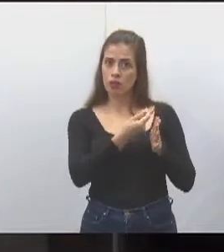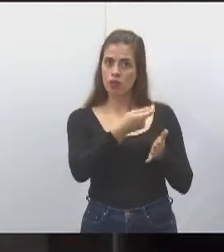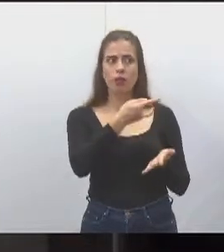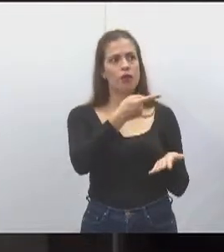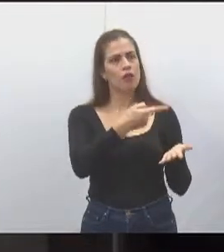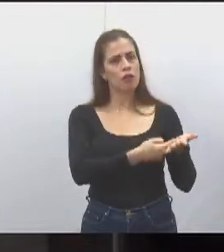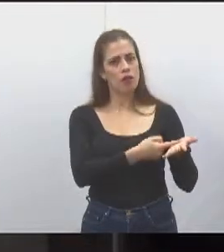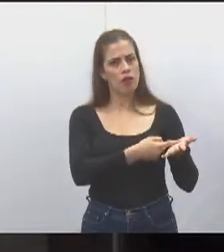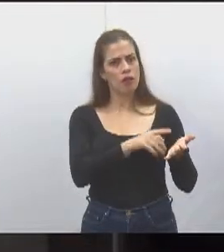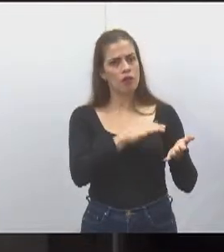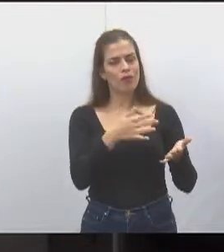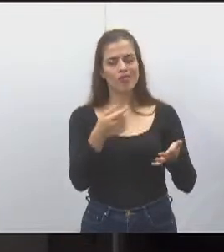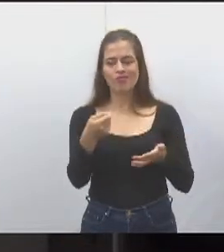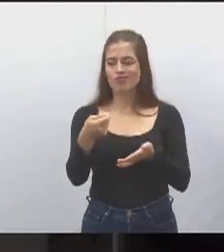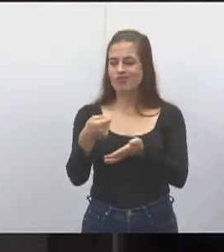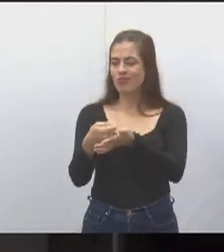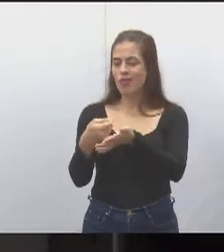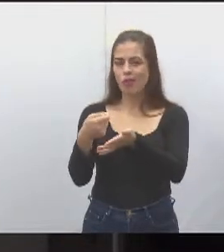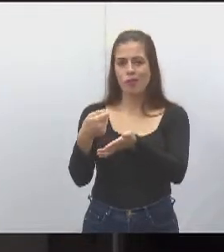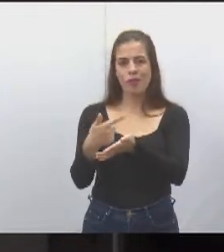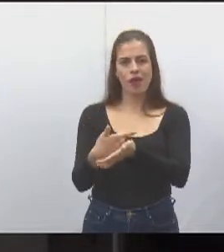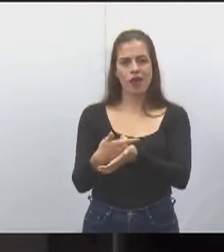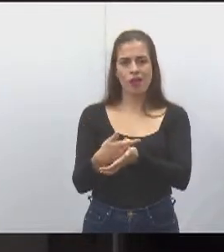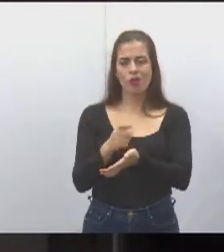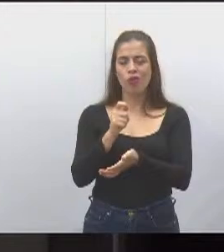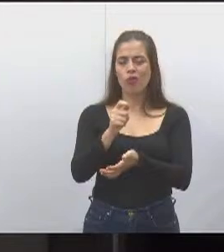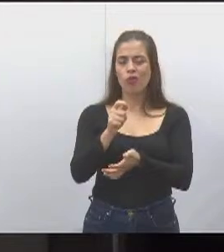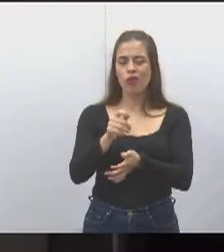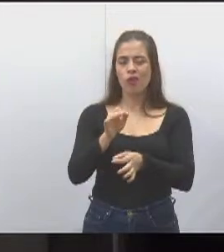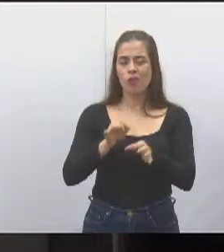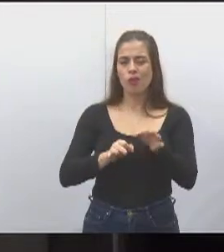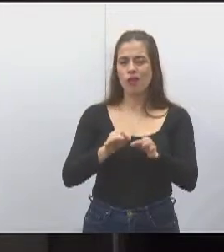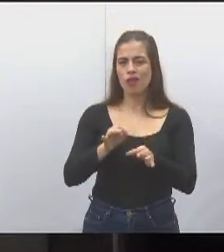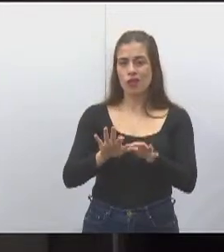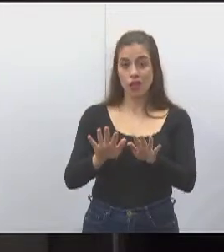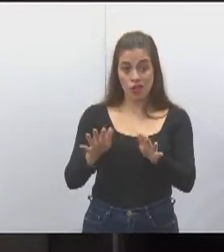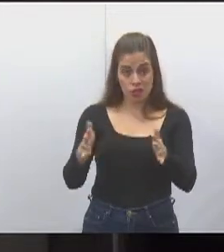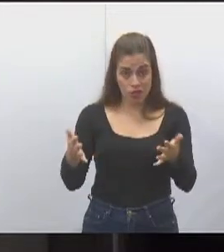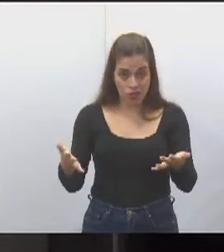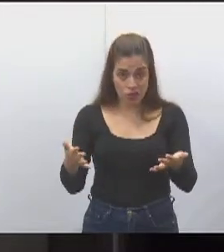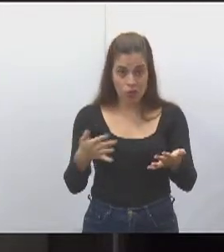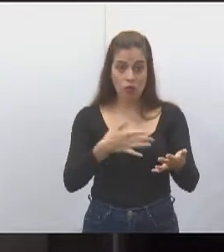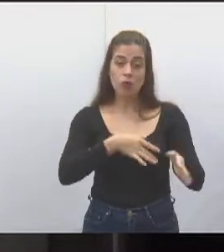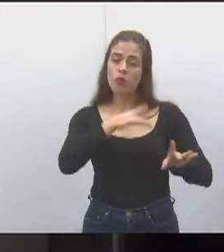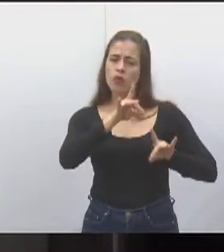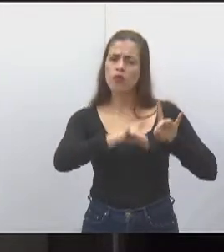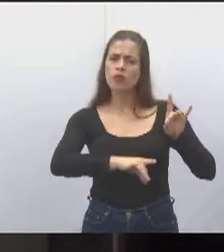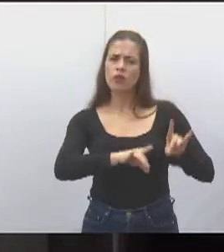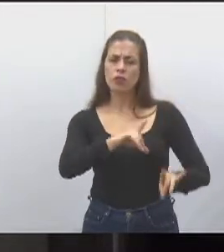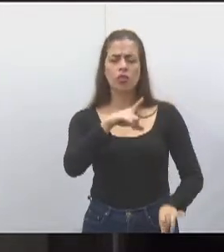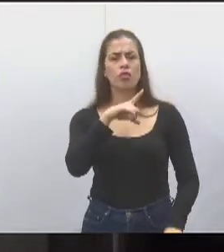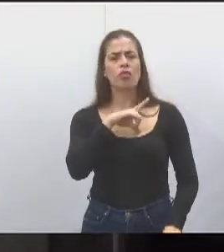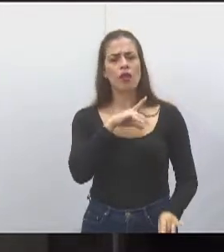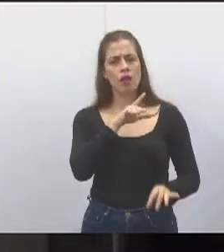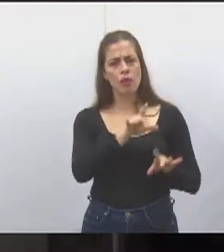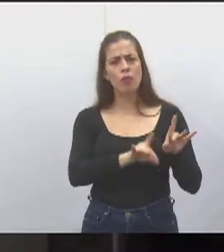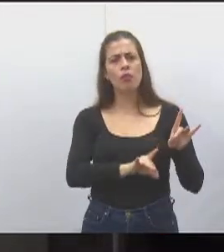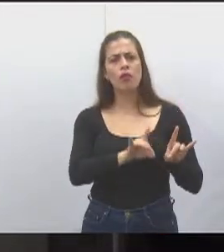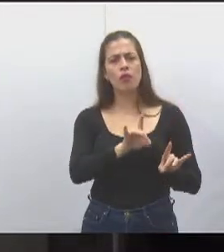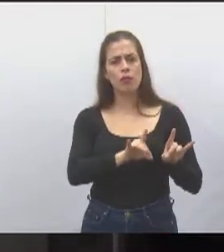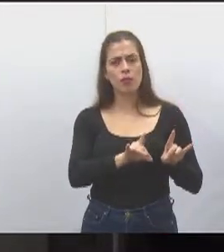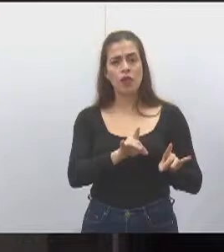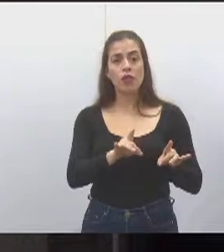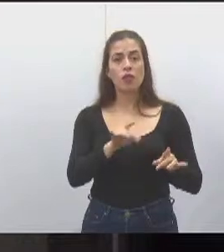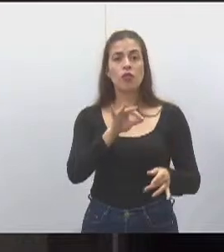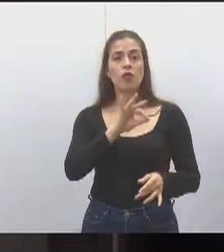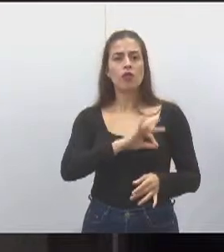quando não é cumprido isso que foi planejado. Os oficineiros, eles tinham um planejamento de receber